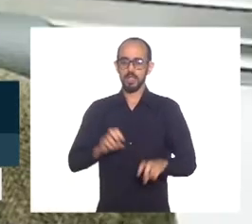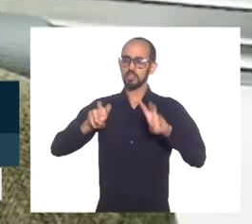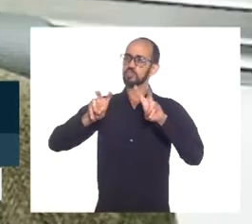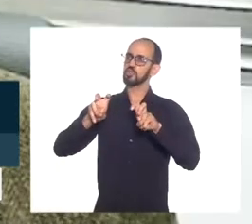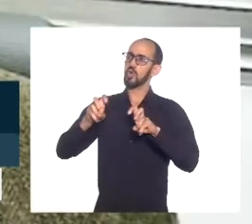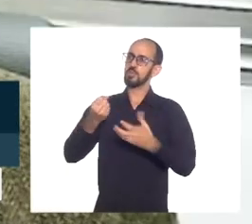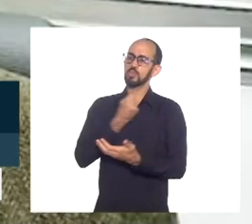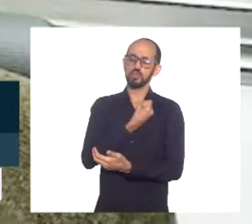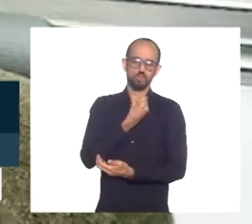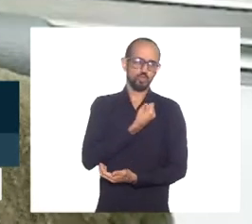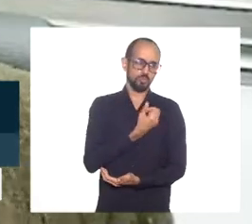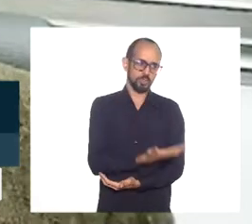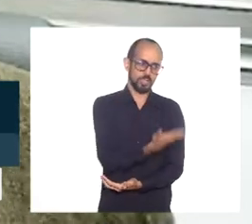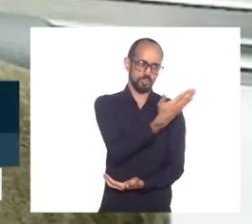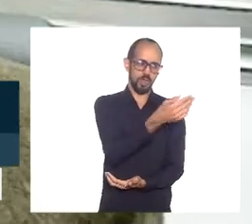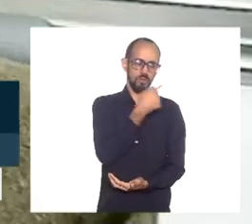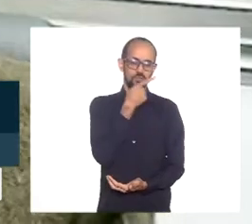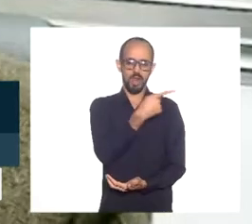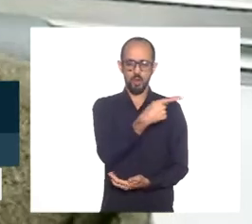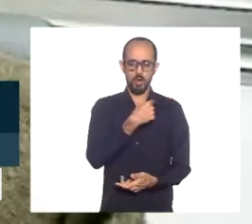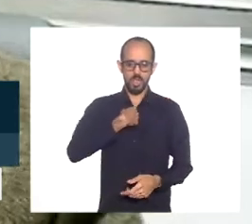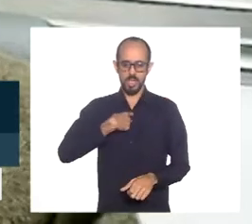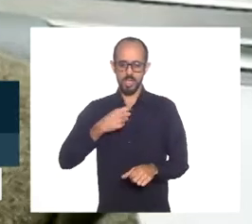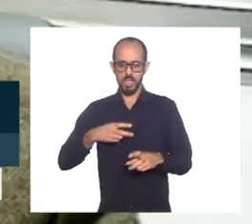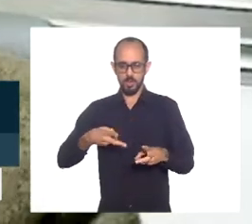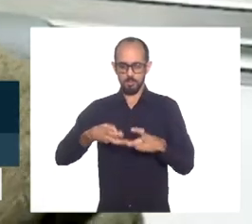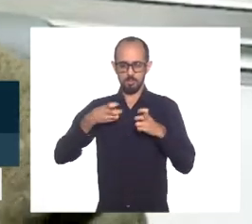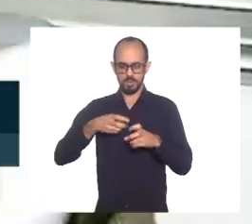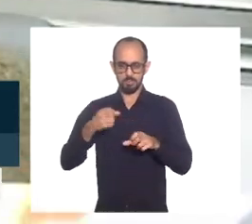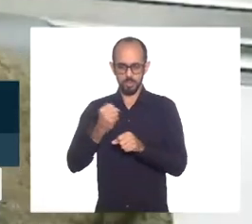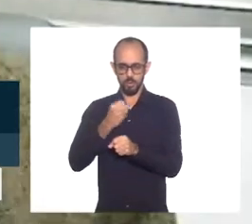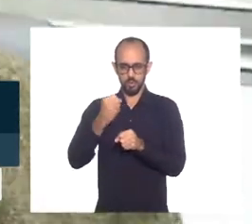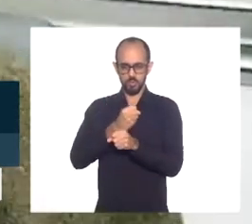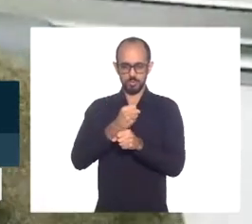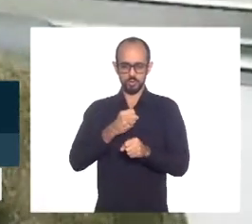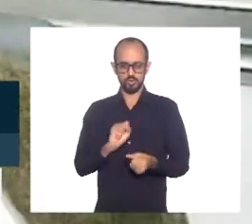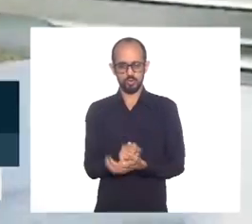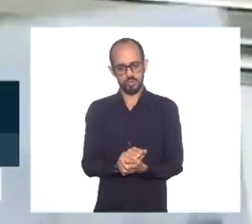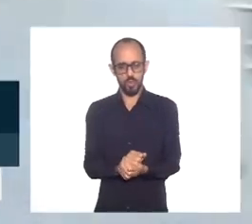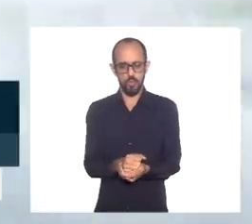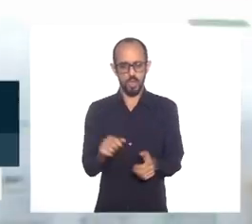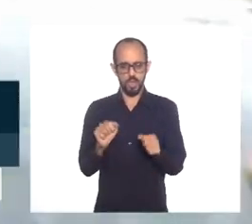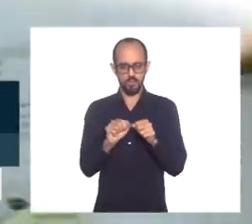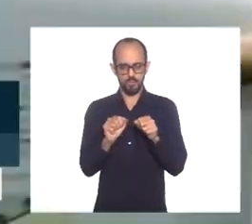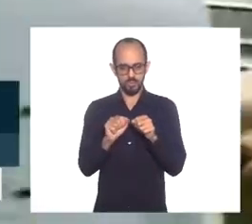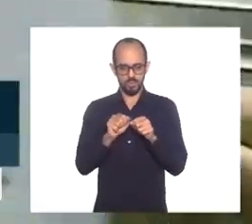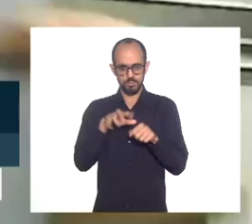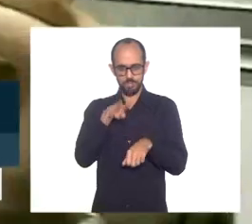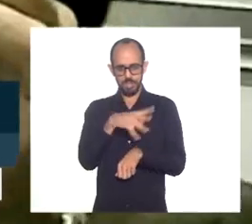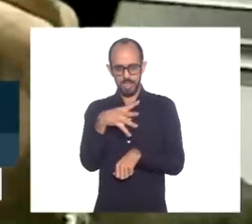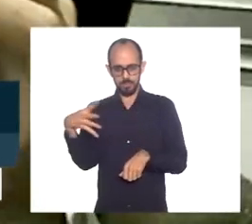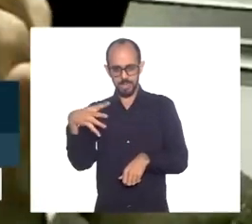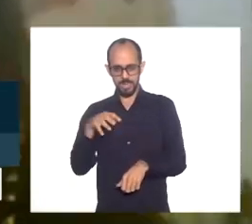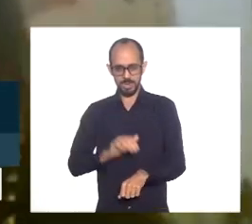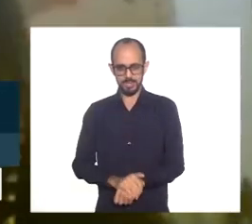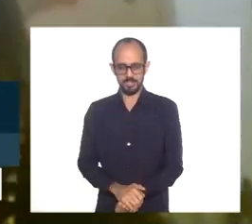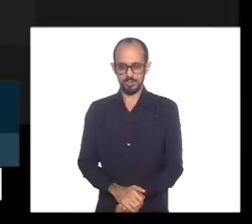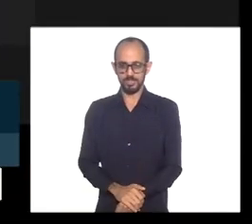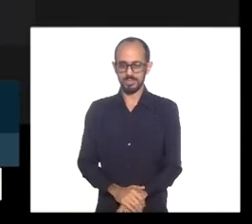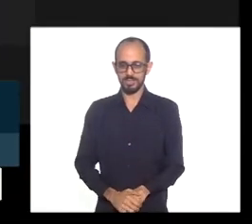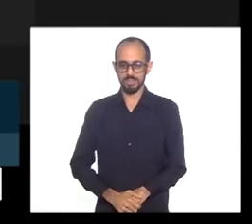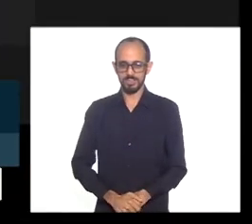a senhora colocou, eu construí aqui uma tabela enorme